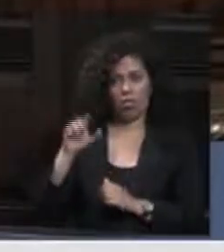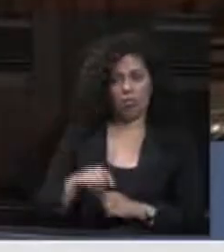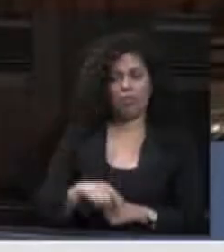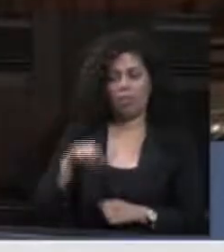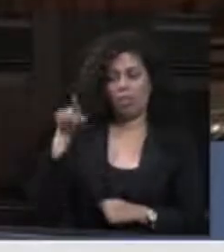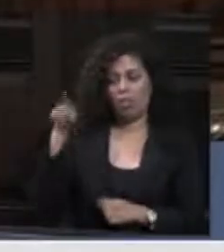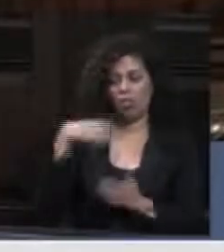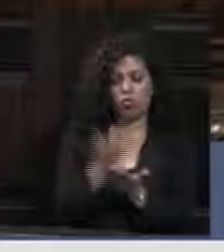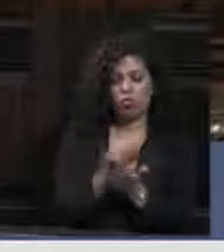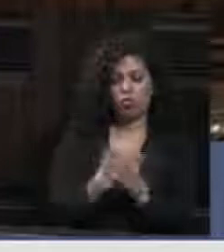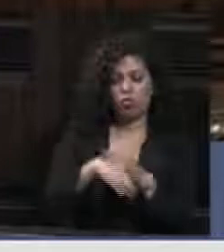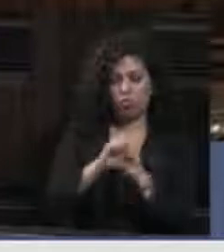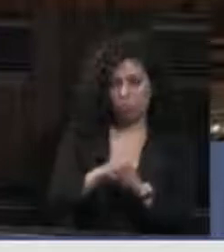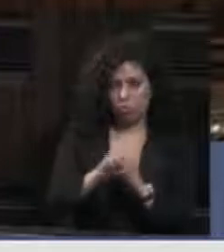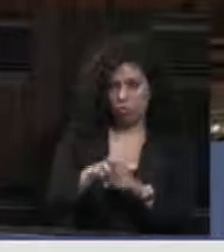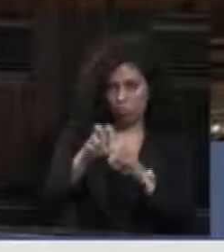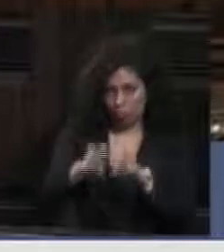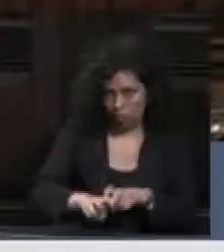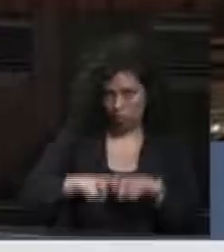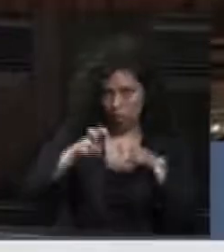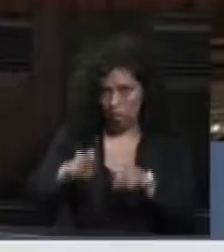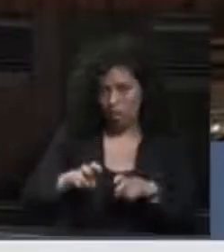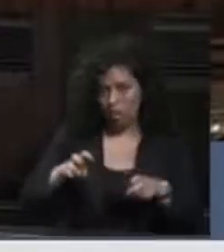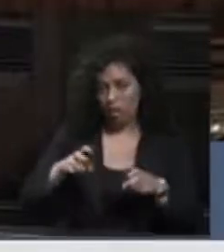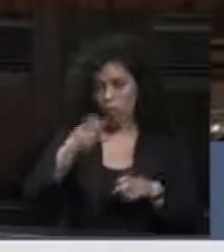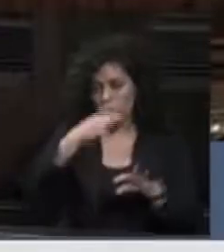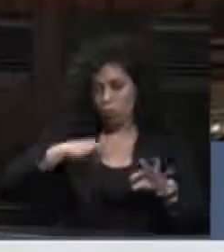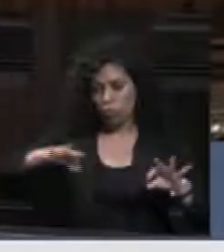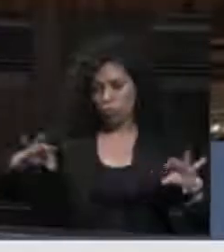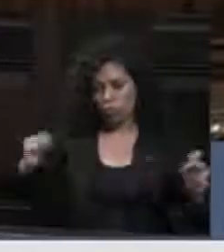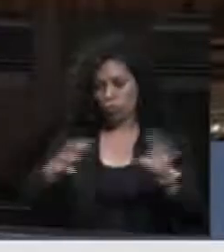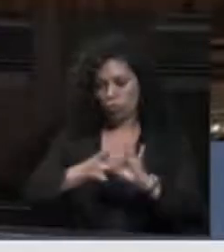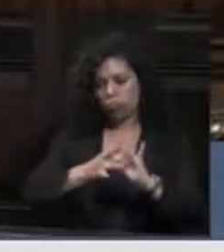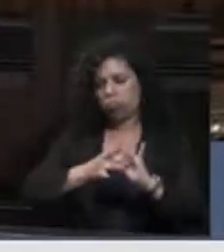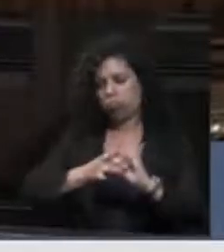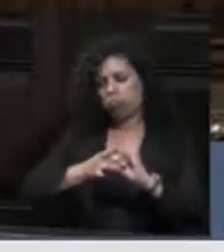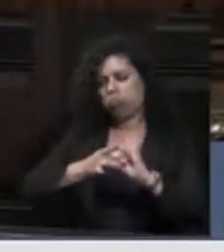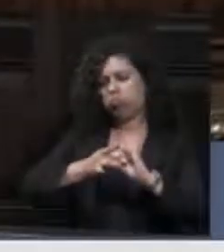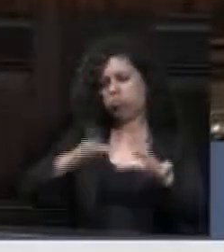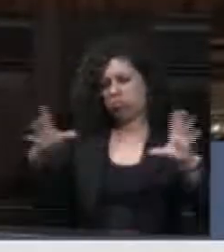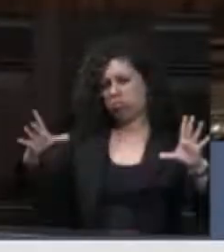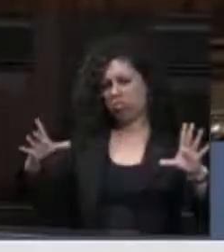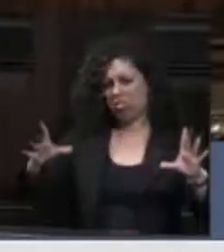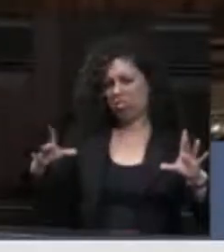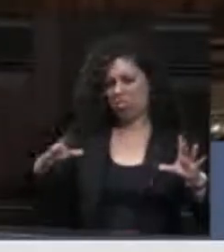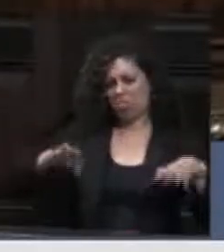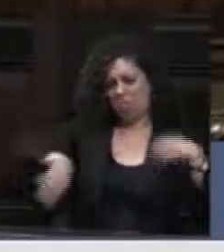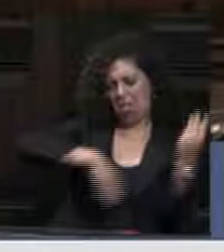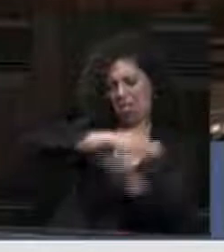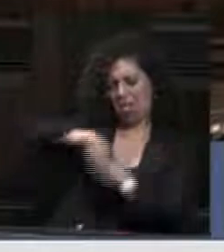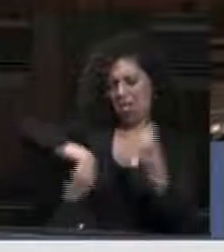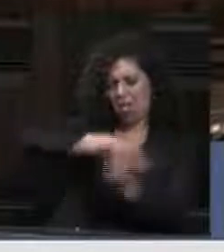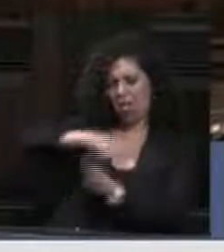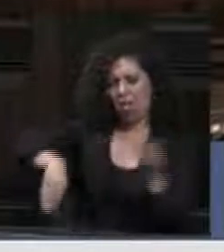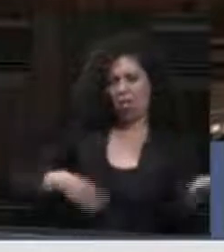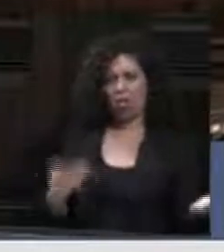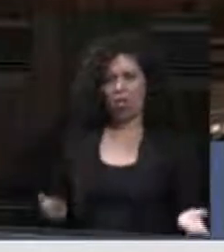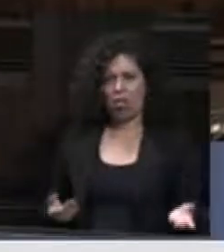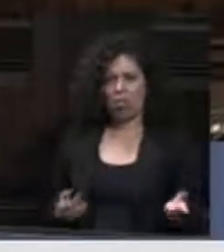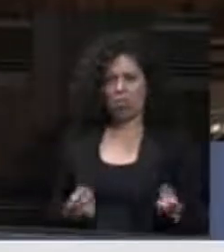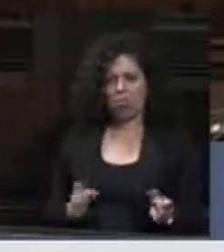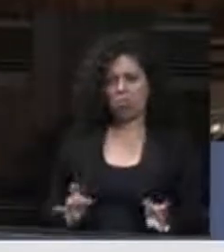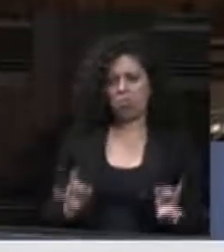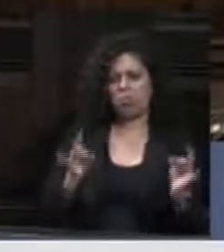manutenção, portanto, vivendo aos trancos e barrancos e, às vezes, com a colaboração e com o